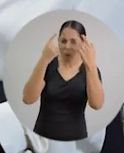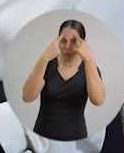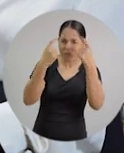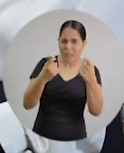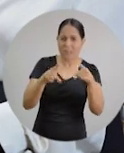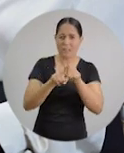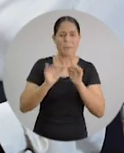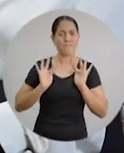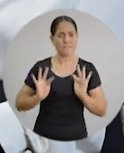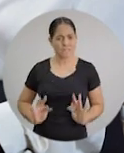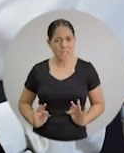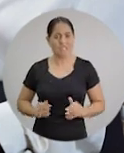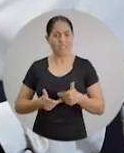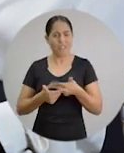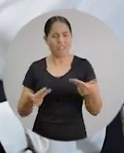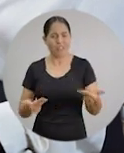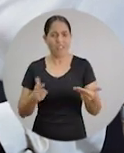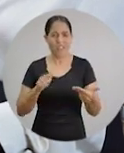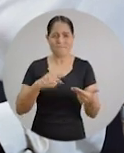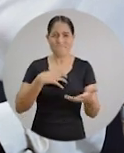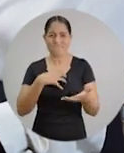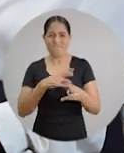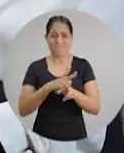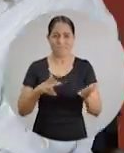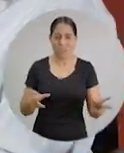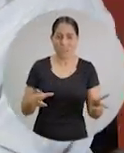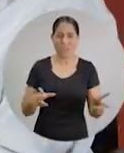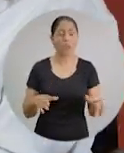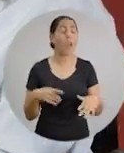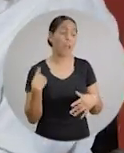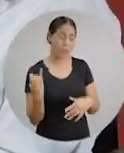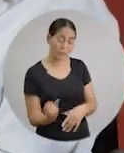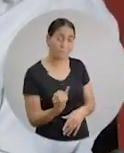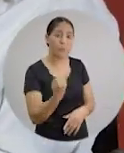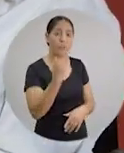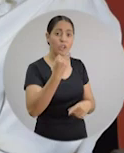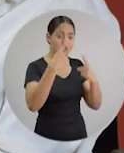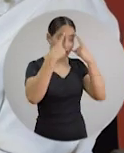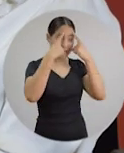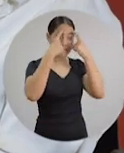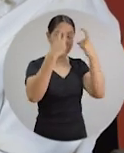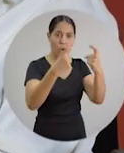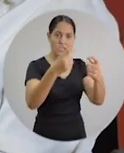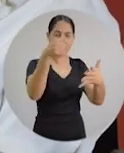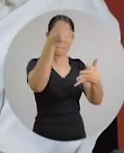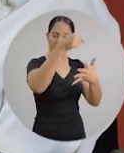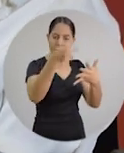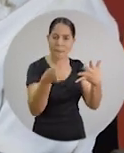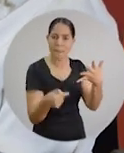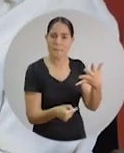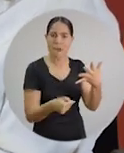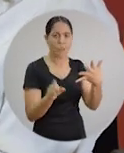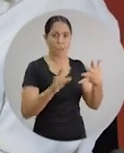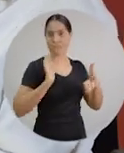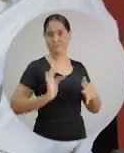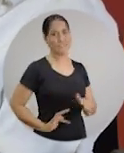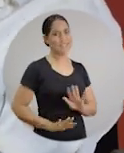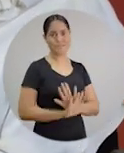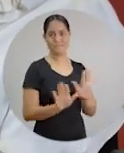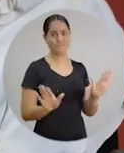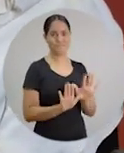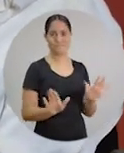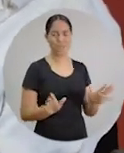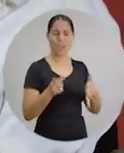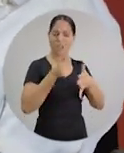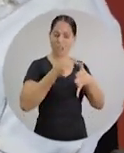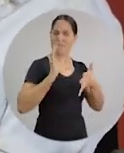é psicológica, é física, sim. É de tudo quanto é forma. Muito importante, que o conceito hoje de violência, ele não é só a